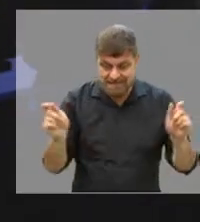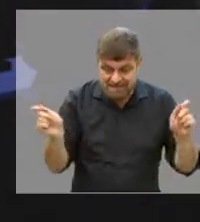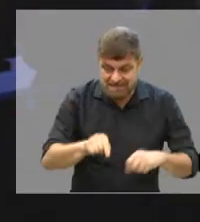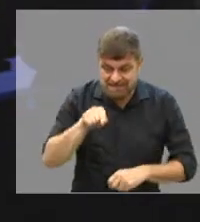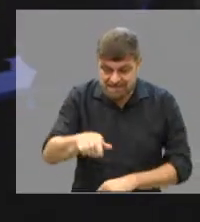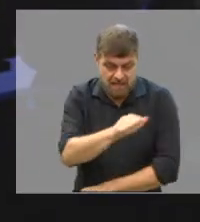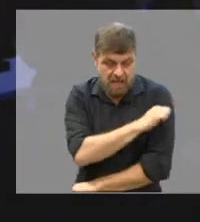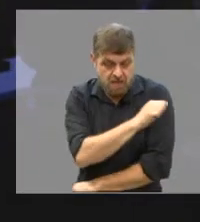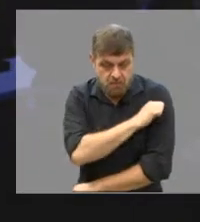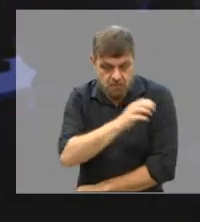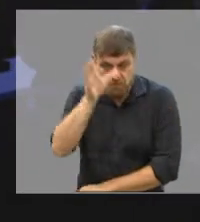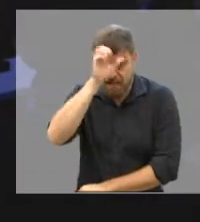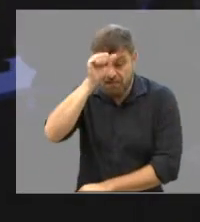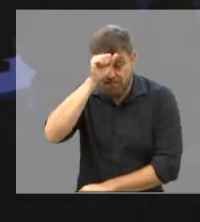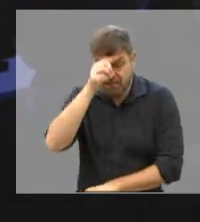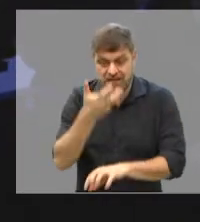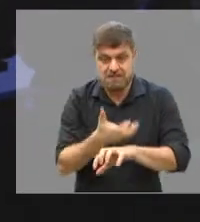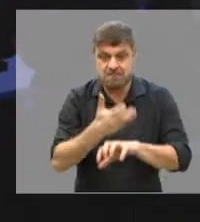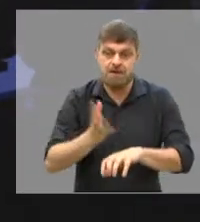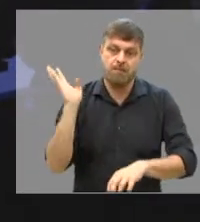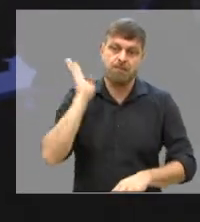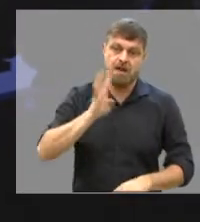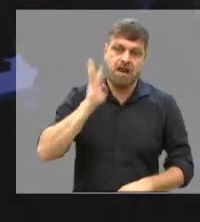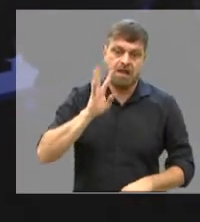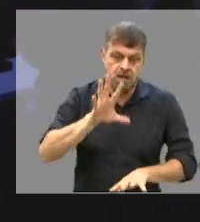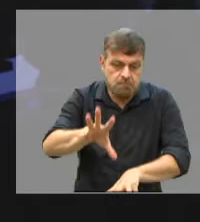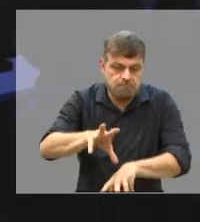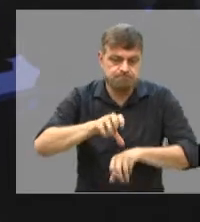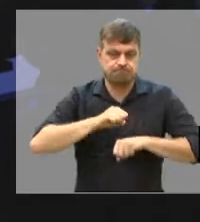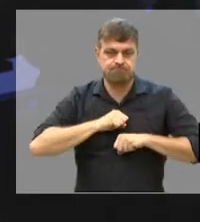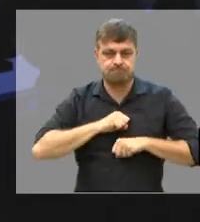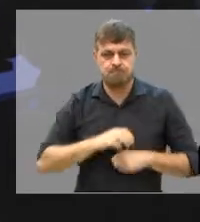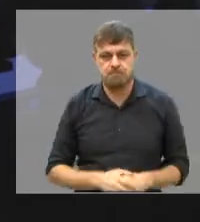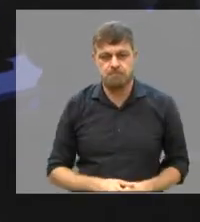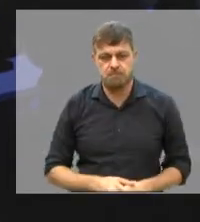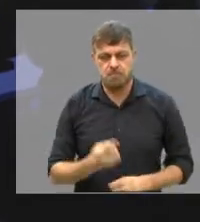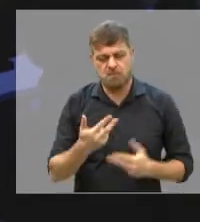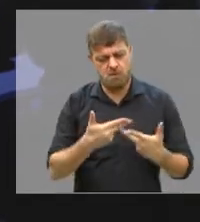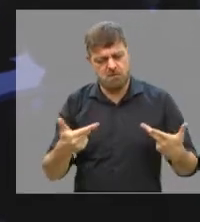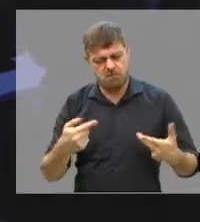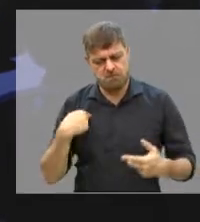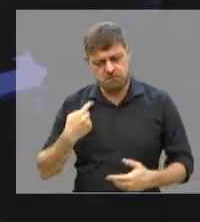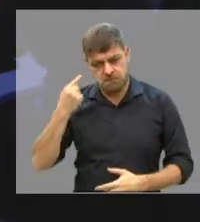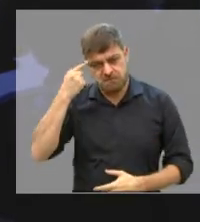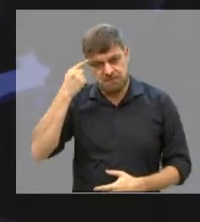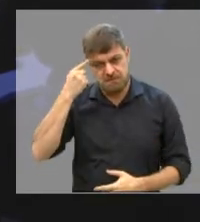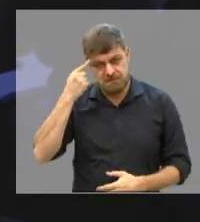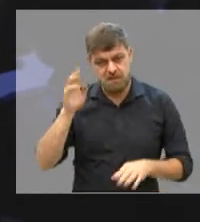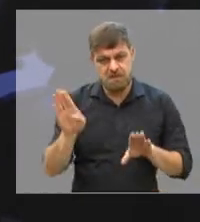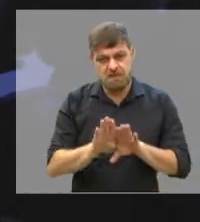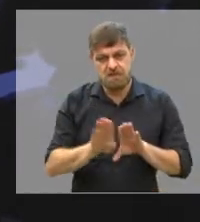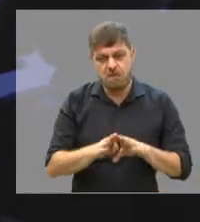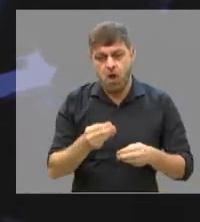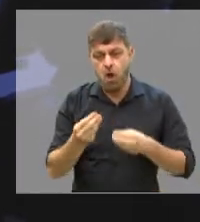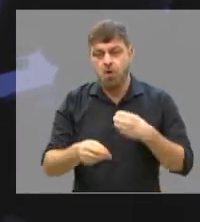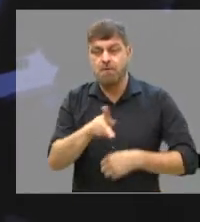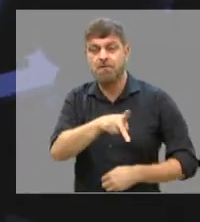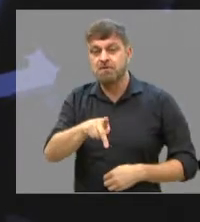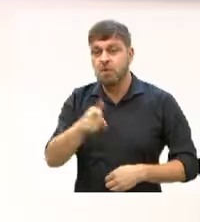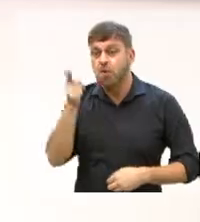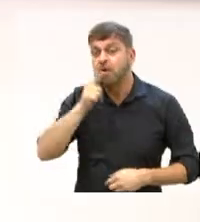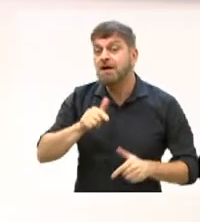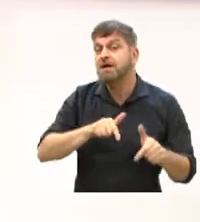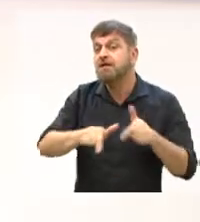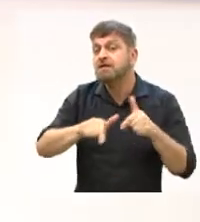possibilitam o enriquecimento mesmo da aula, né? Agora, acho que tem uma outra coisa, né, a gente pensando, que são as condições mesmo de trabalho desse professor, que sem